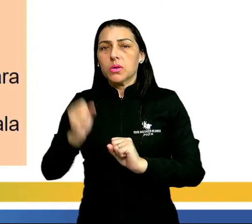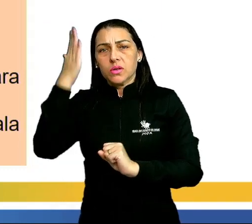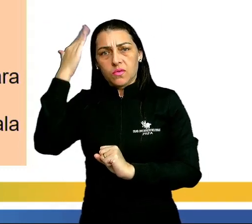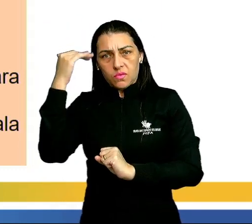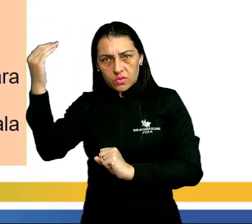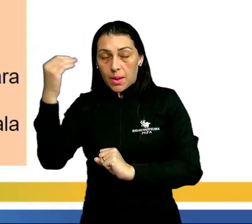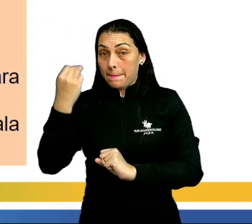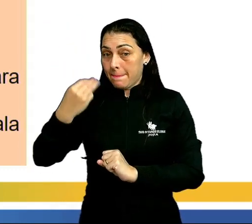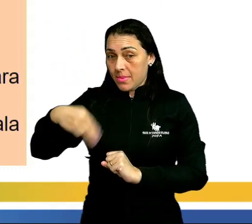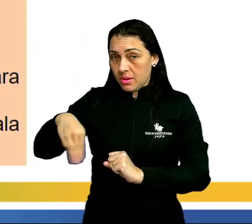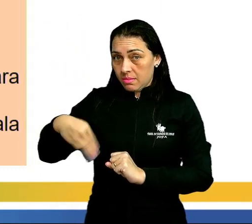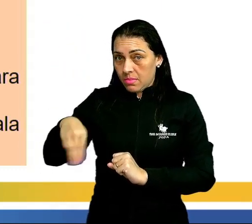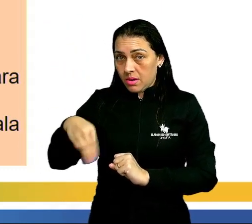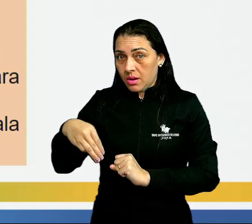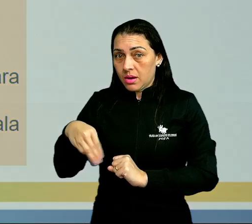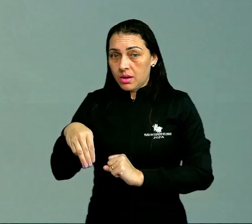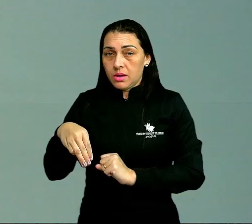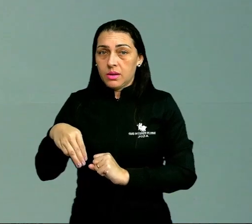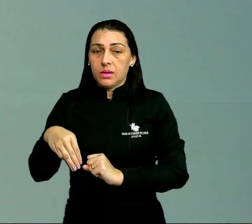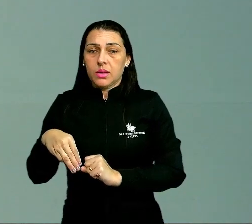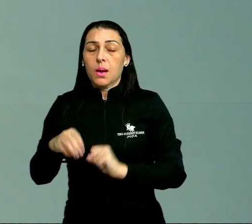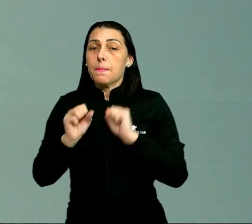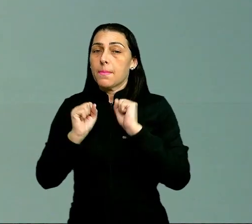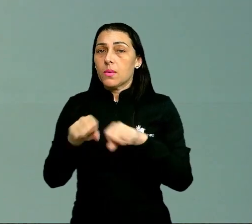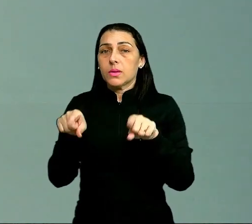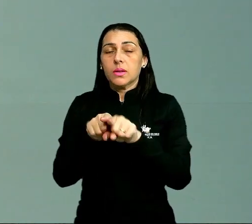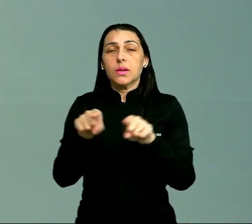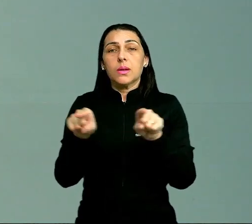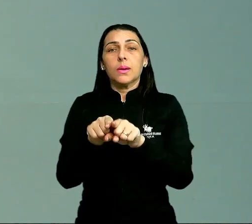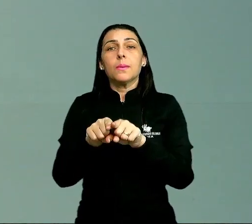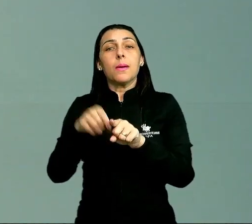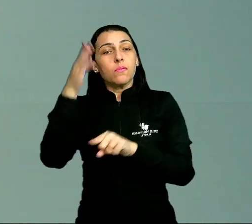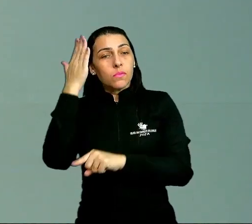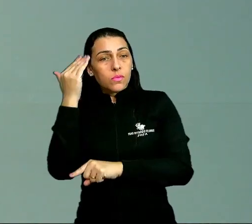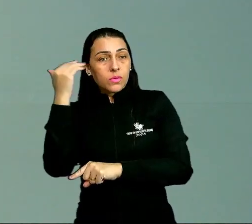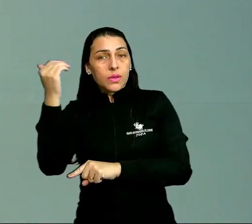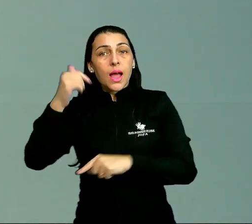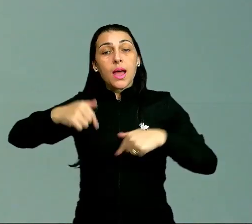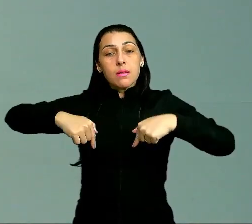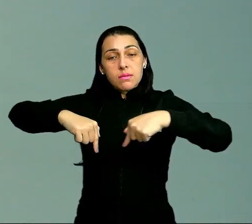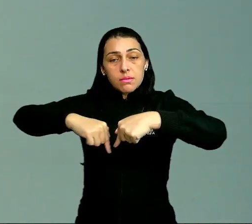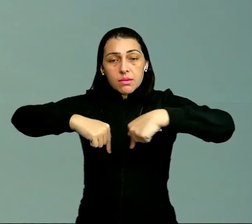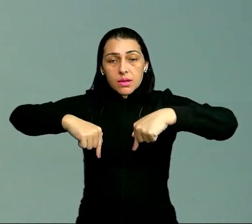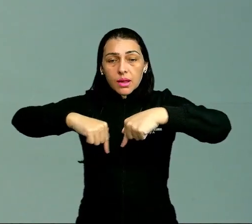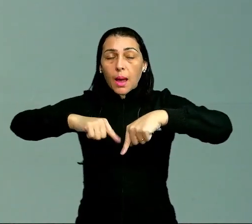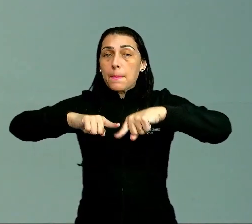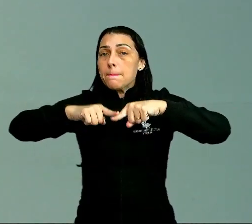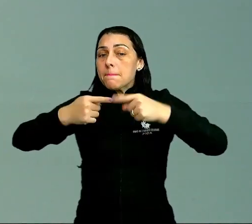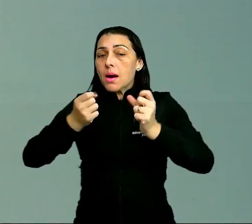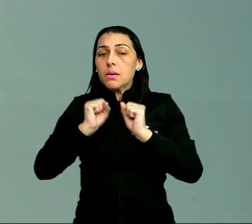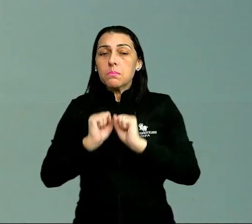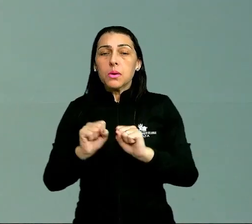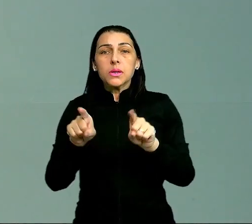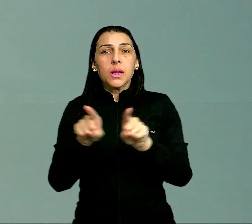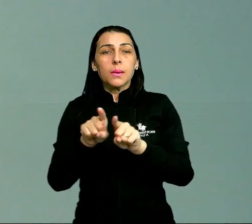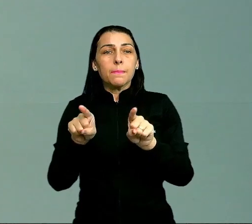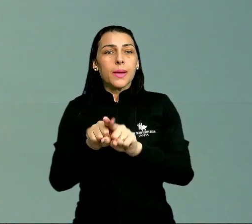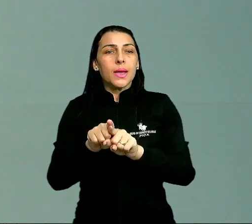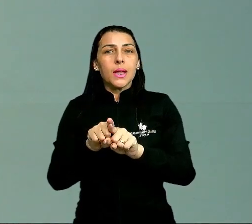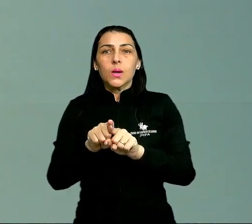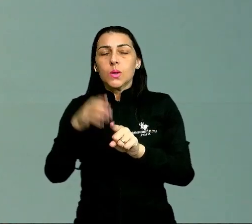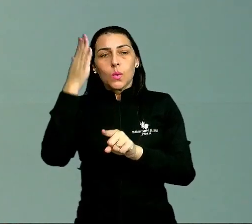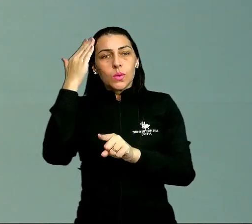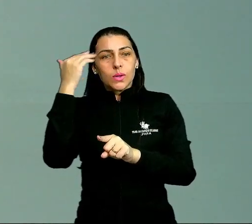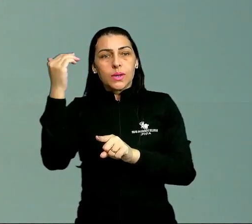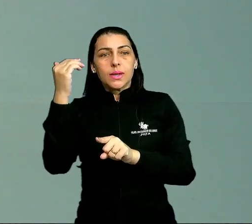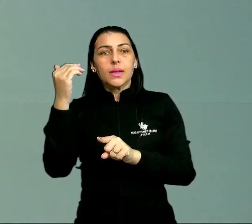celebridade em matemática, eu posso ser uma celebridade em química, mas eu posso não ser uma